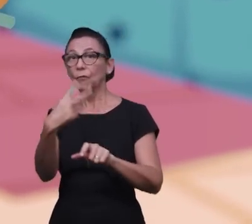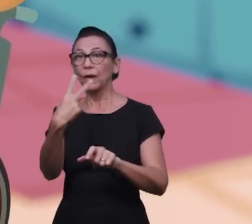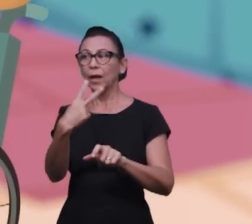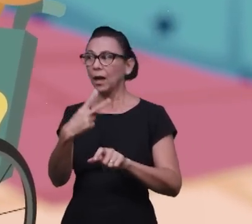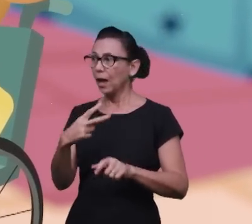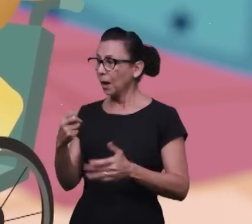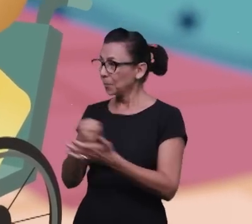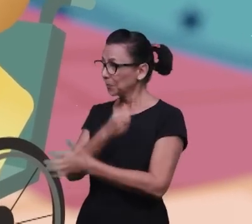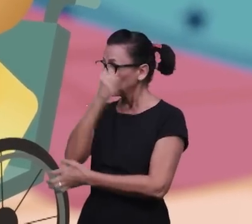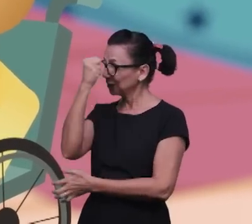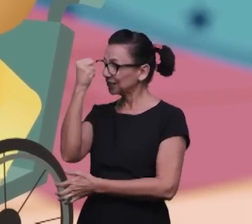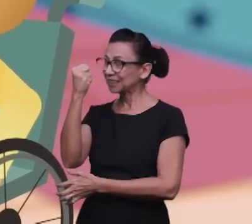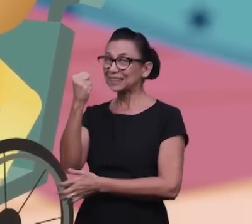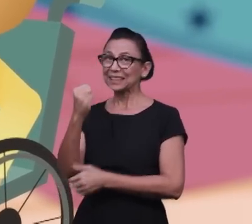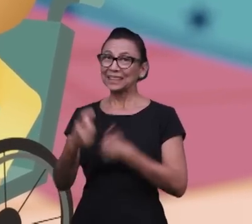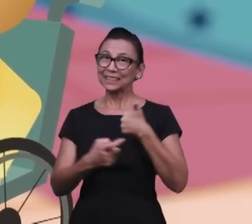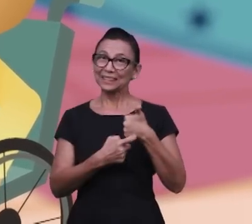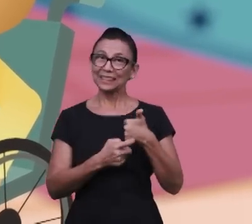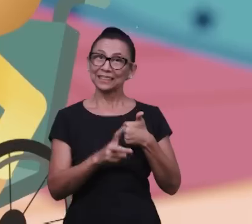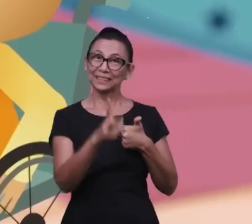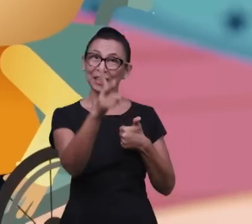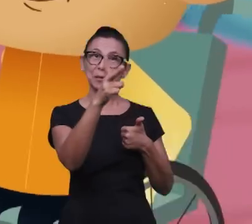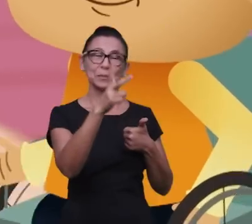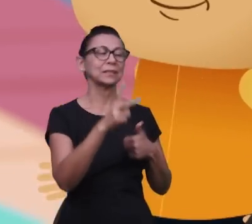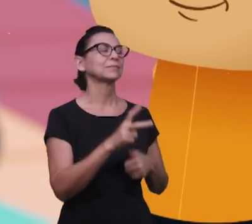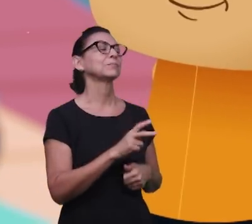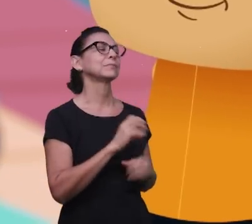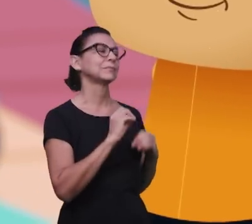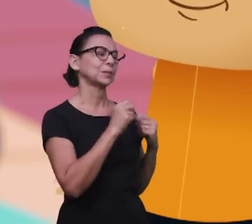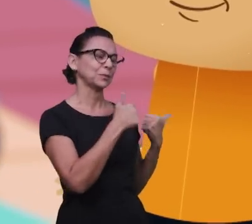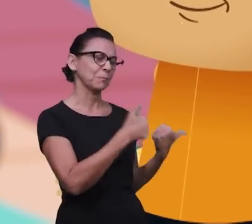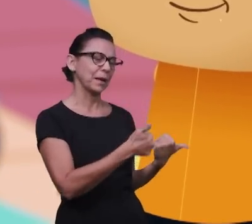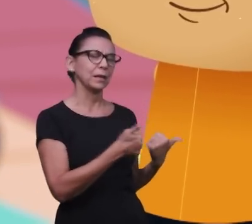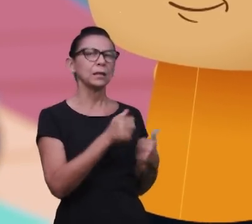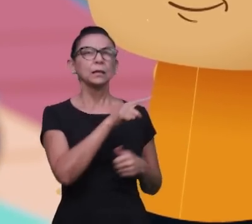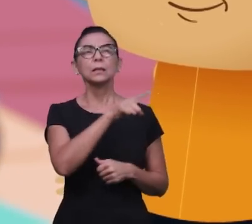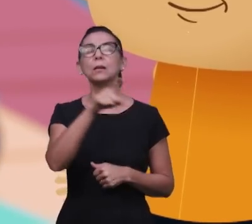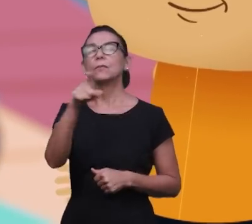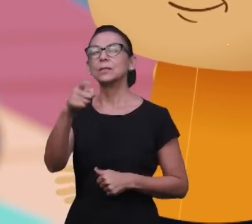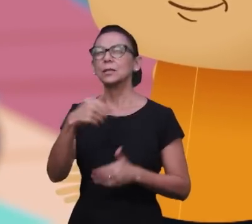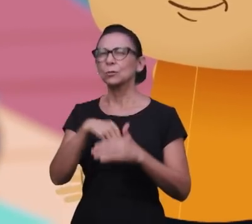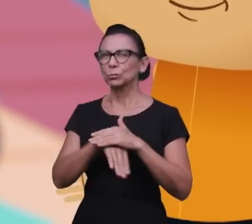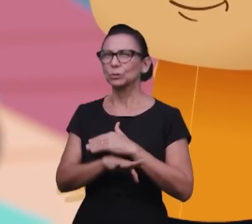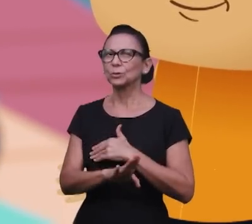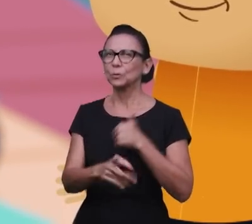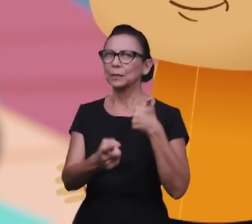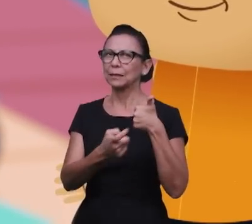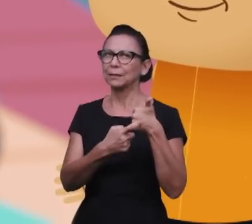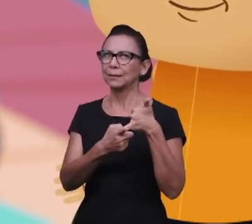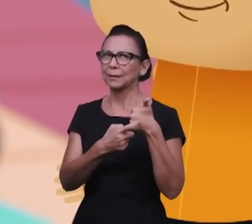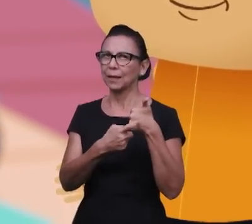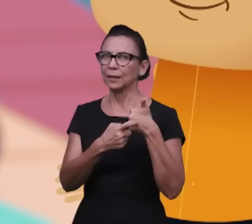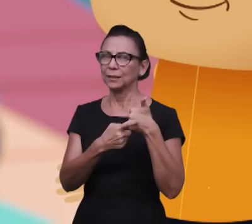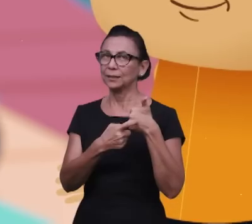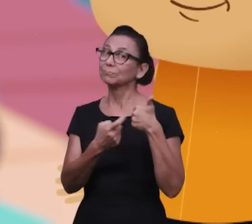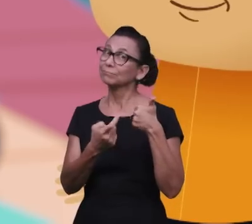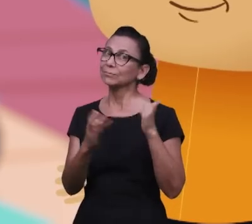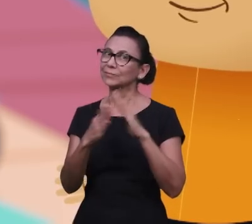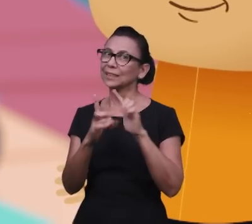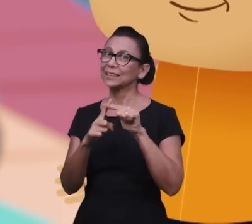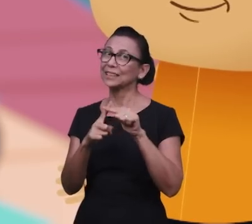like sempre a partir de agora. É isso aí, Guga. E vocês, meus irmãos, costumam dar like nos vídeos da nossa